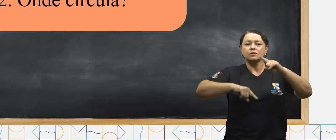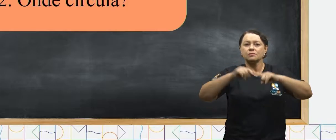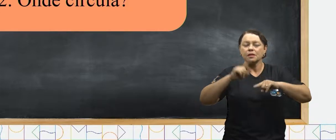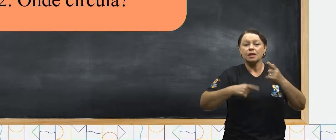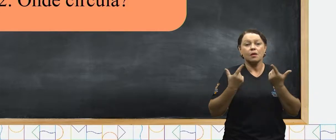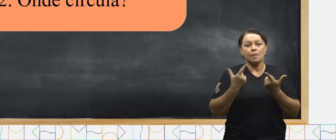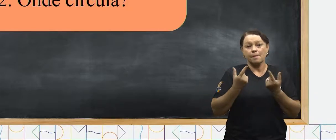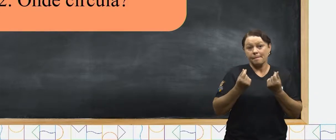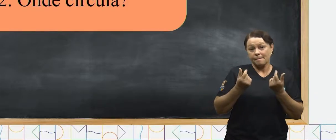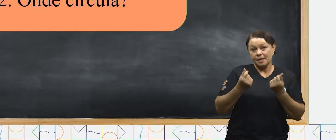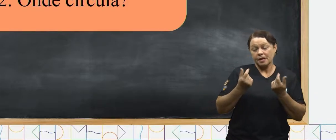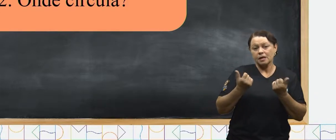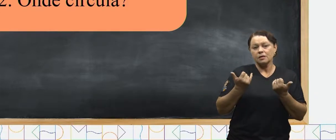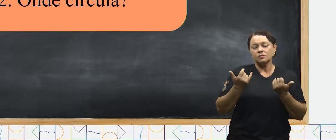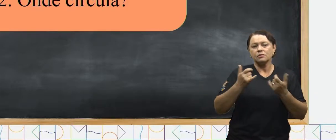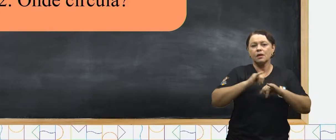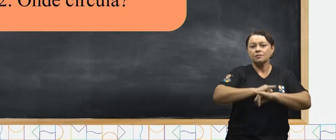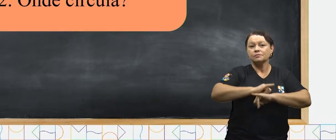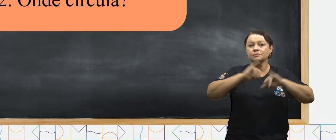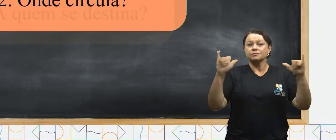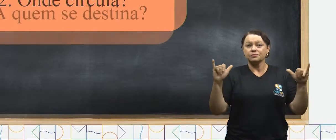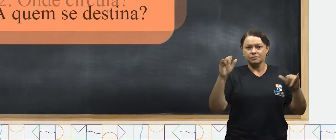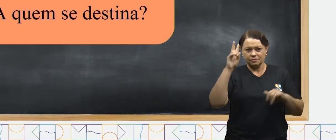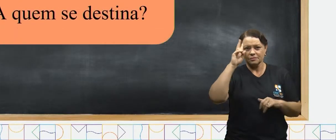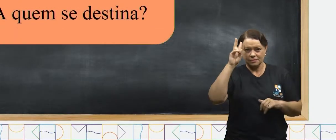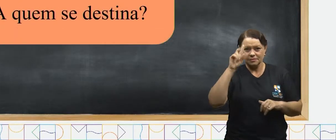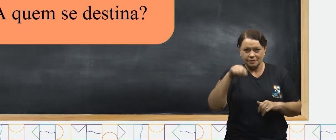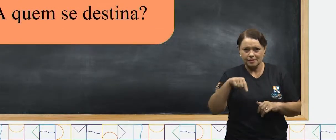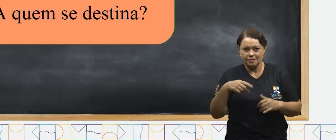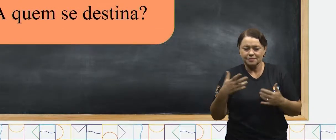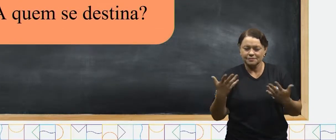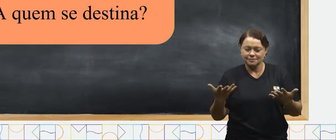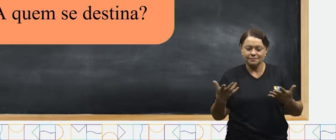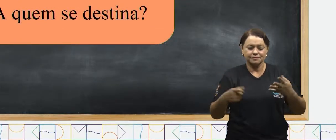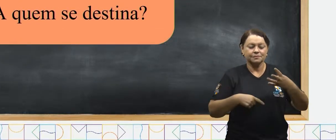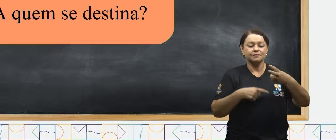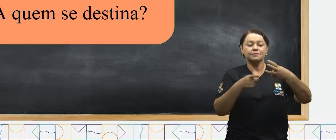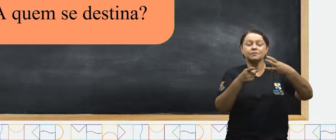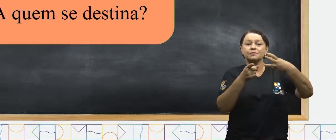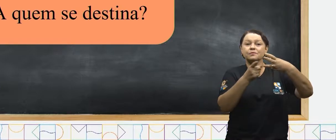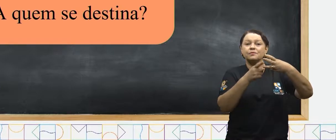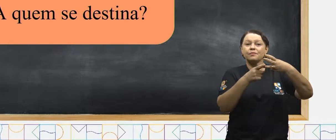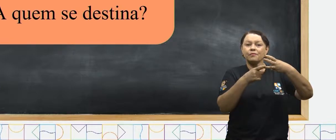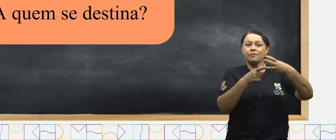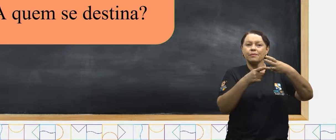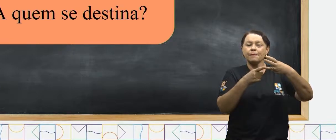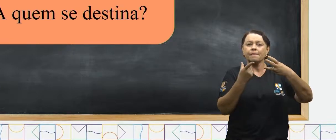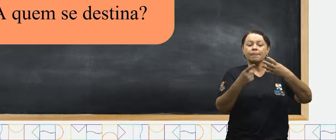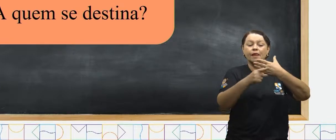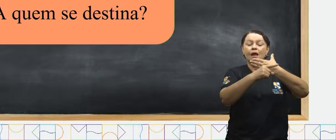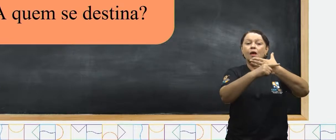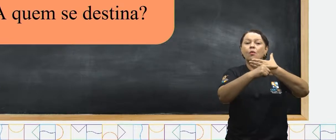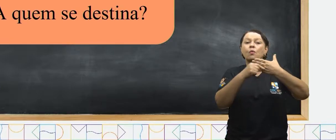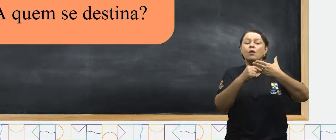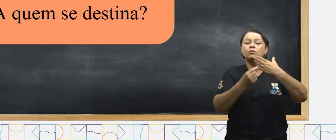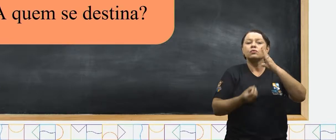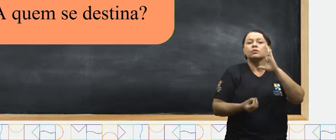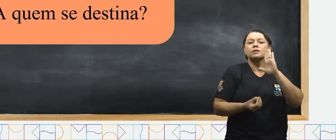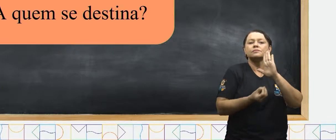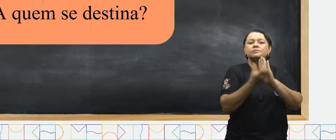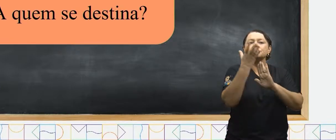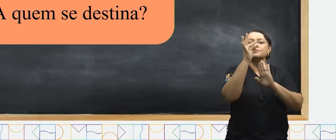preços ou propagandas. Vocês lembram disso? Terceiro ponto, autor do gênero.